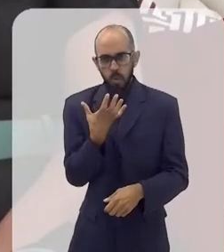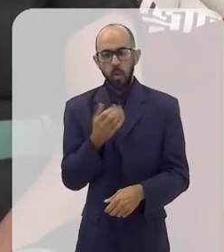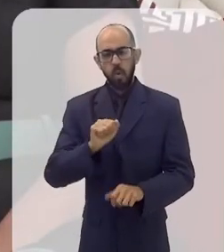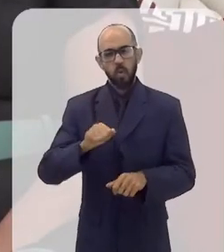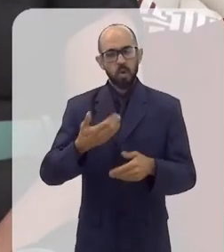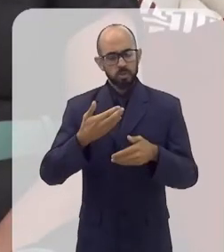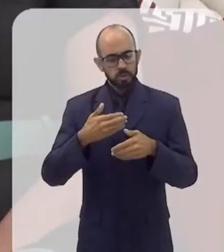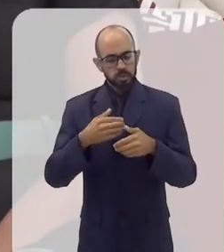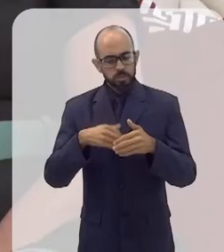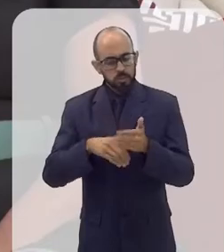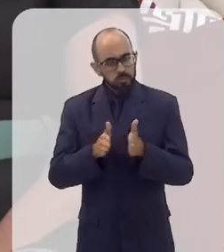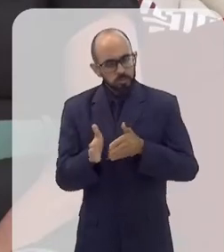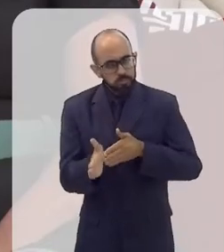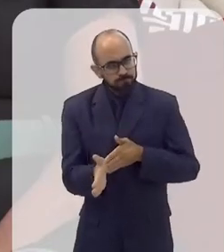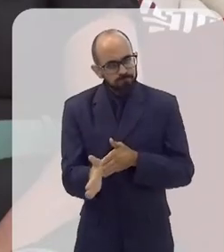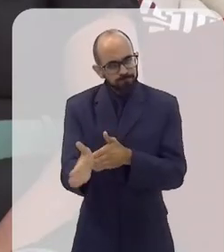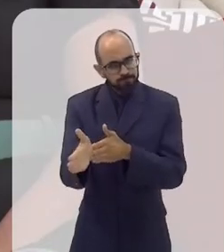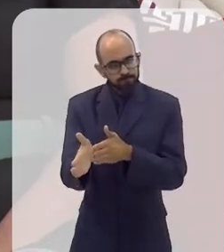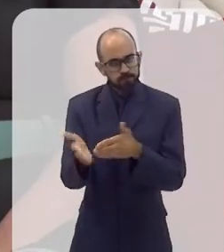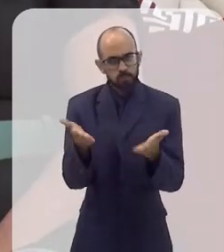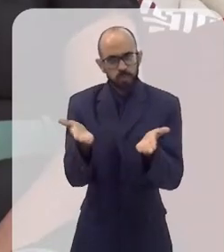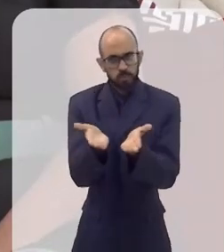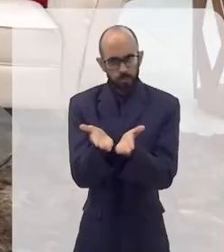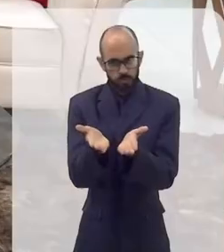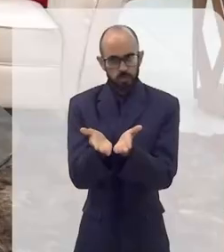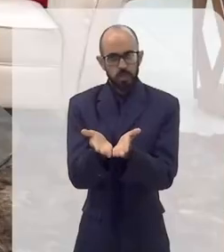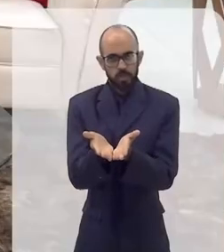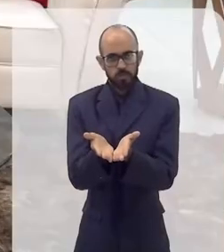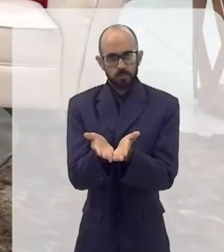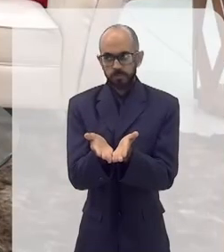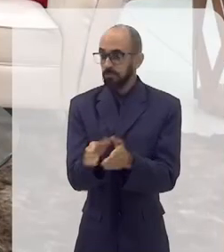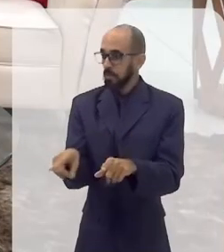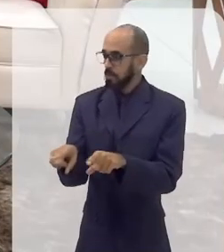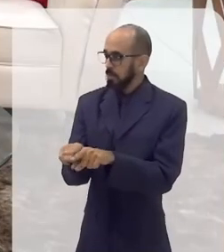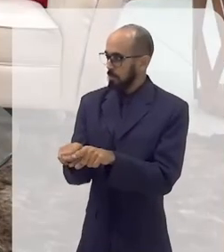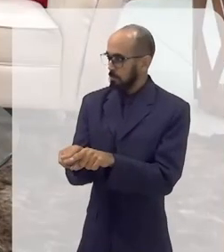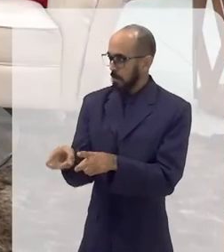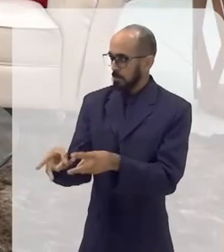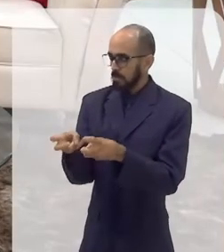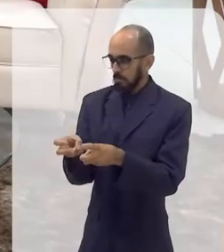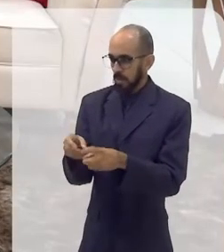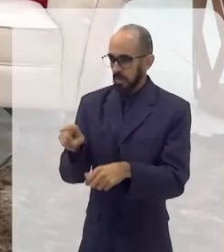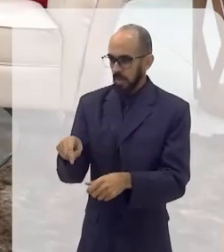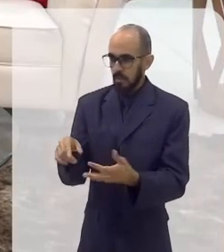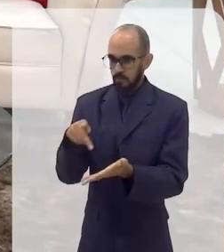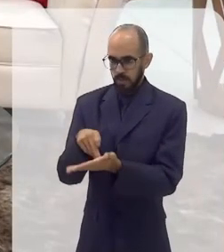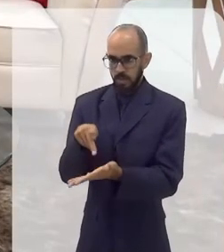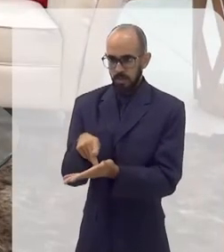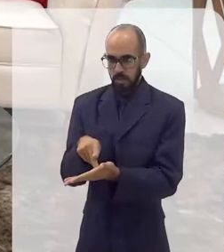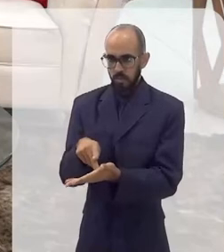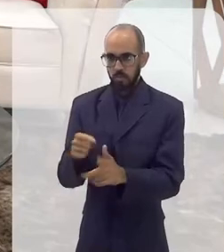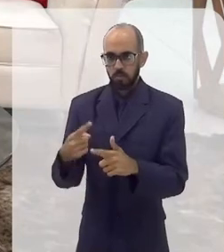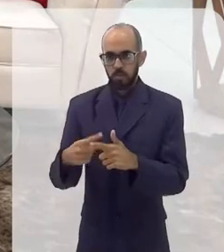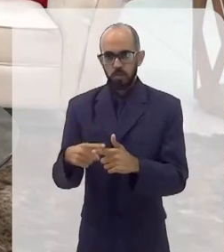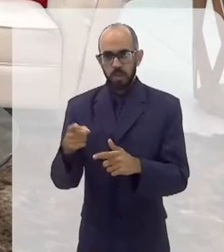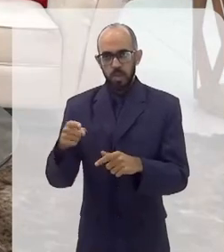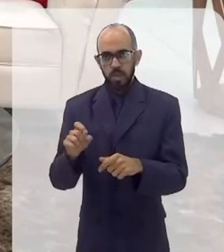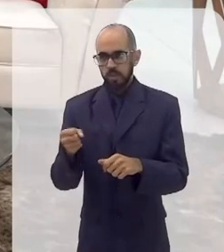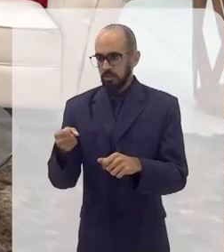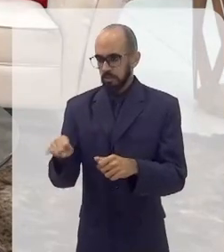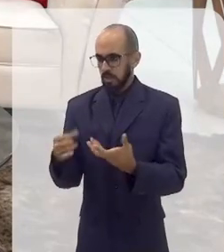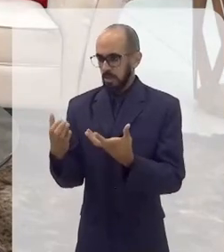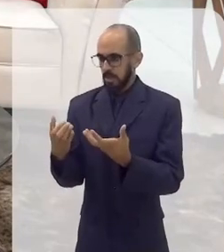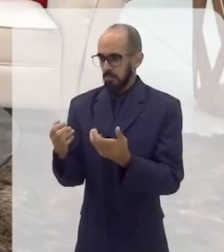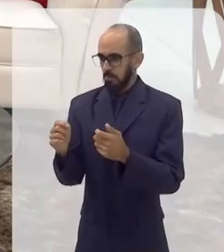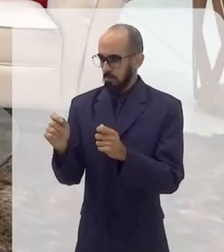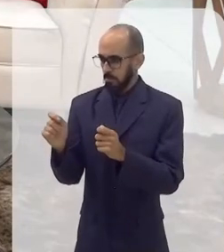pena guardar os mandamentos, permanecer firme no Evangelho. E também de observar que aquilo é verdadeiro, né? Para que ele